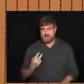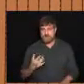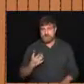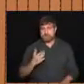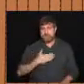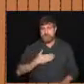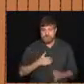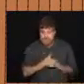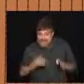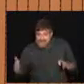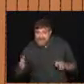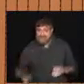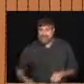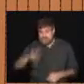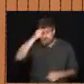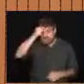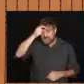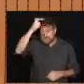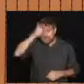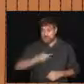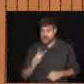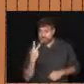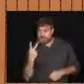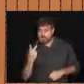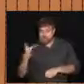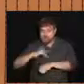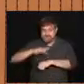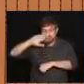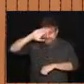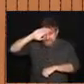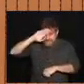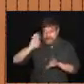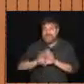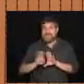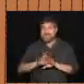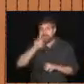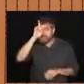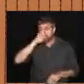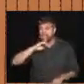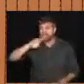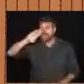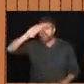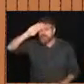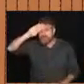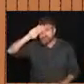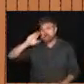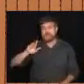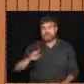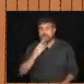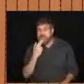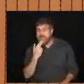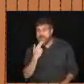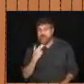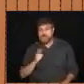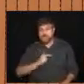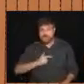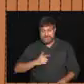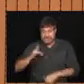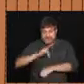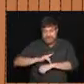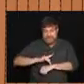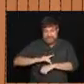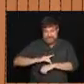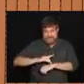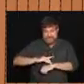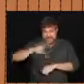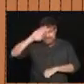governo e uma de febre amarela. Febre amarela não morreu ninguém. Dengue foi a menor letalidade do Brasil.